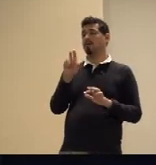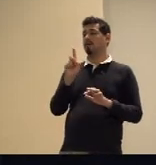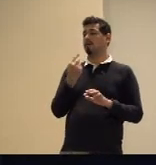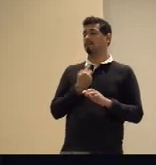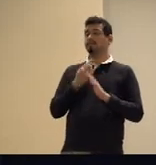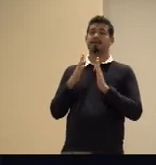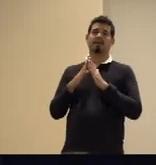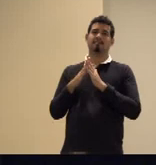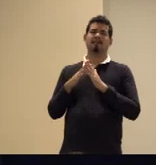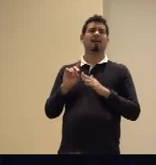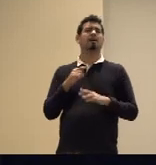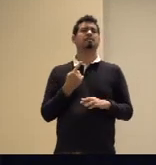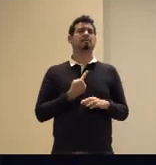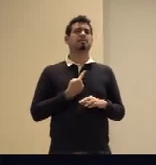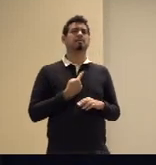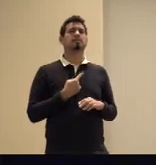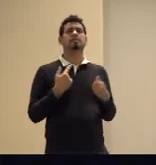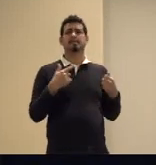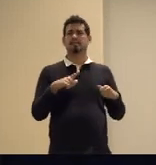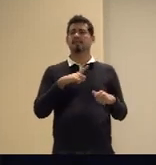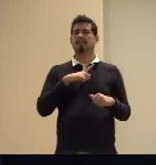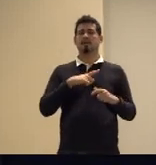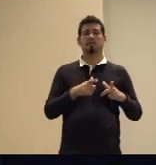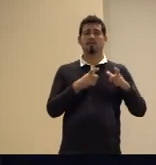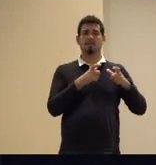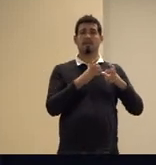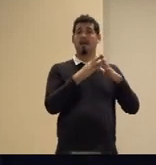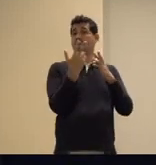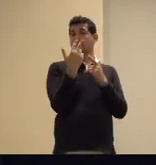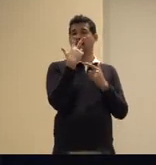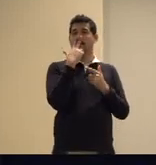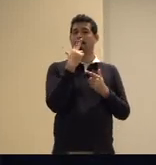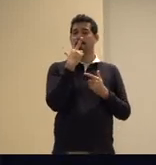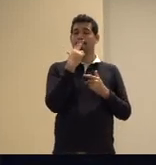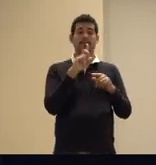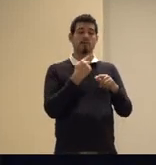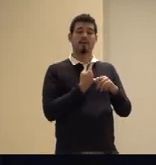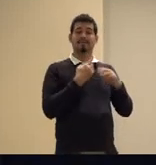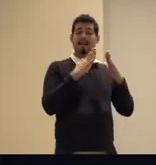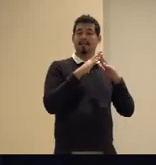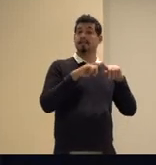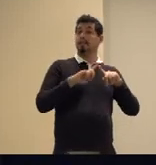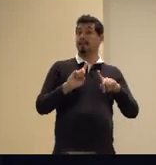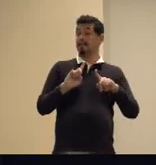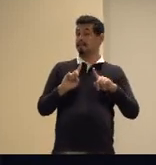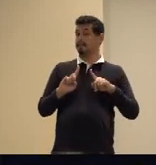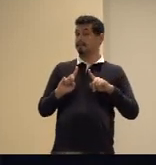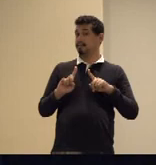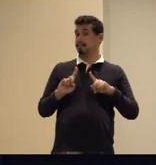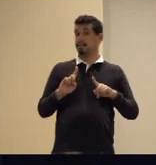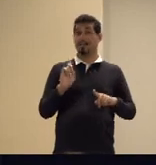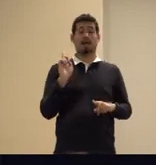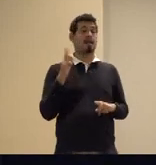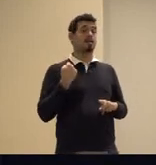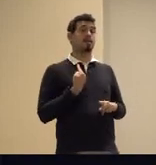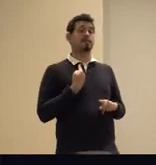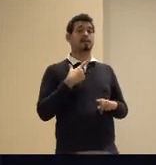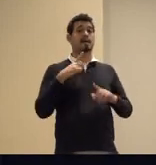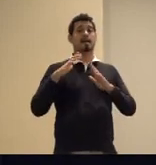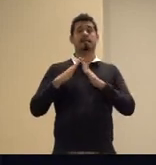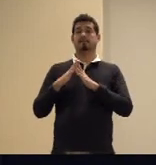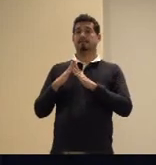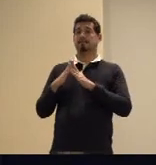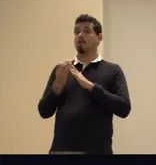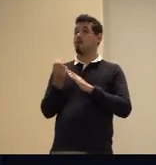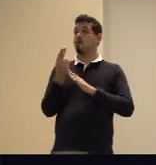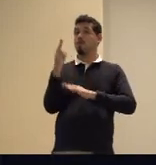né? Nós temos que ter uma instituição que seja o modelo da nossa casa. Mas a nossa casa, ou